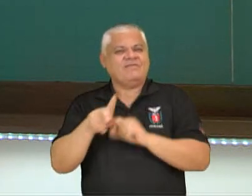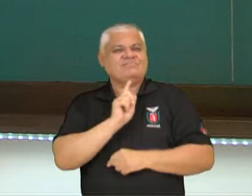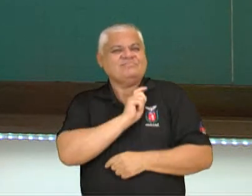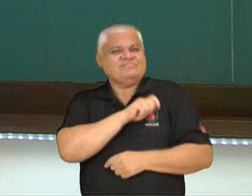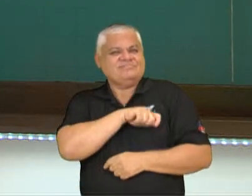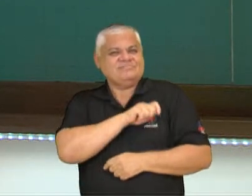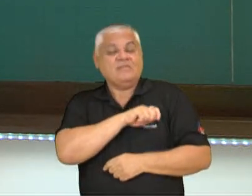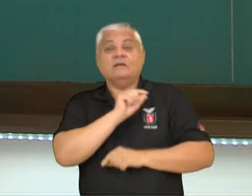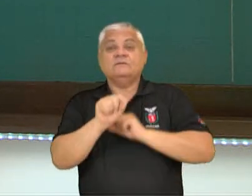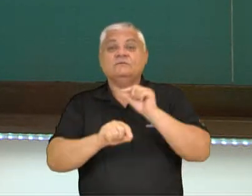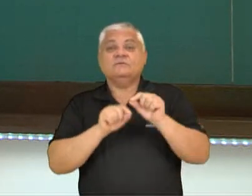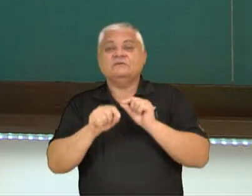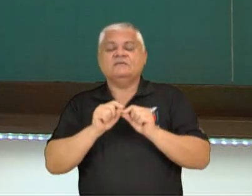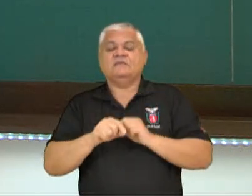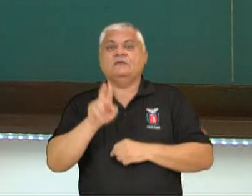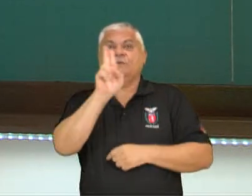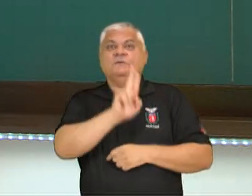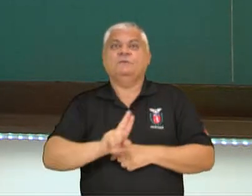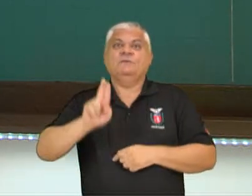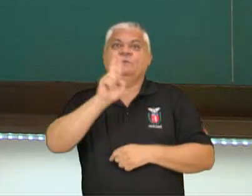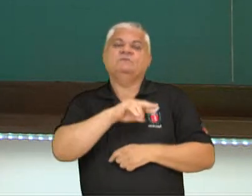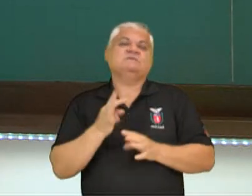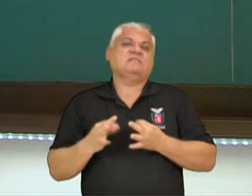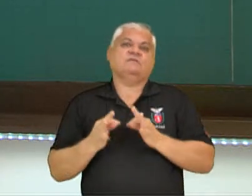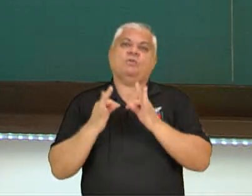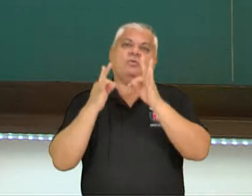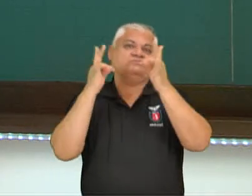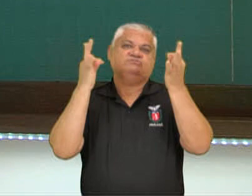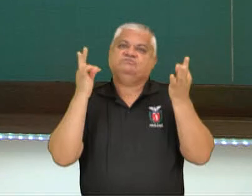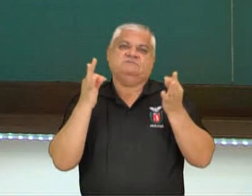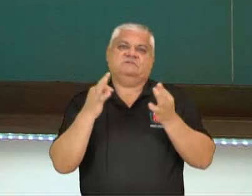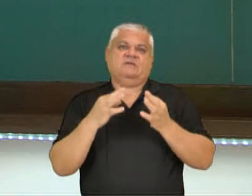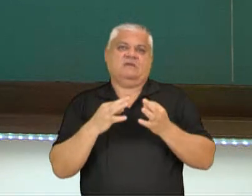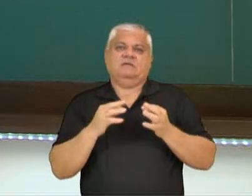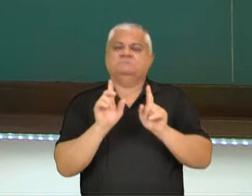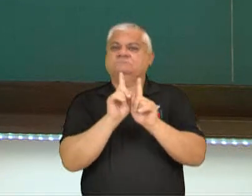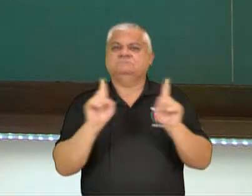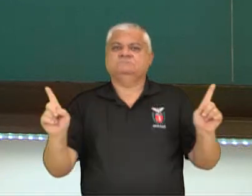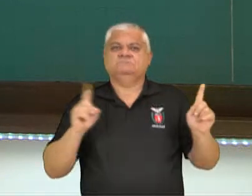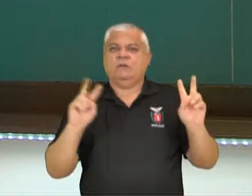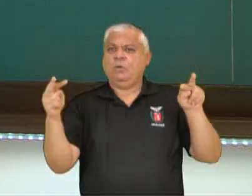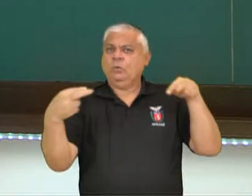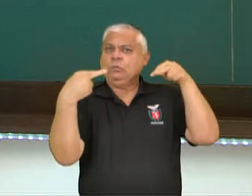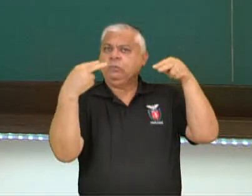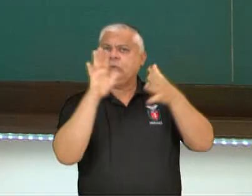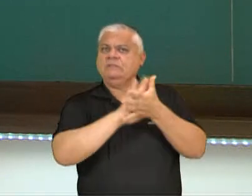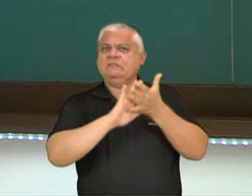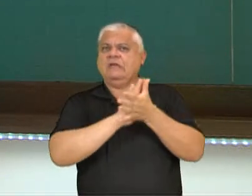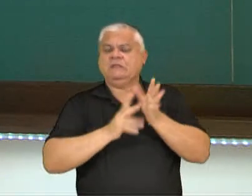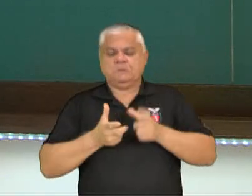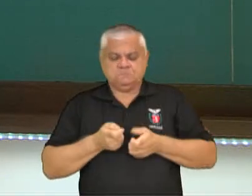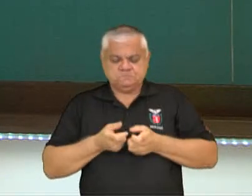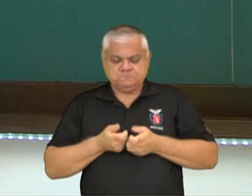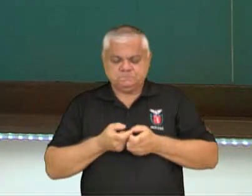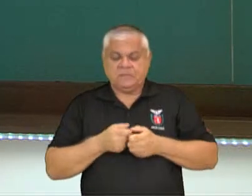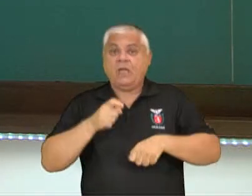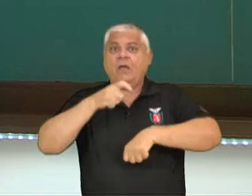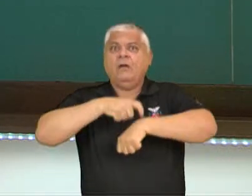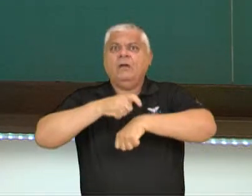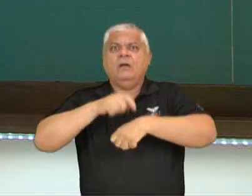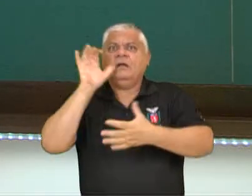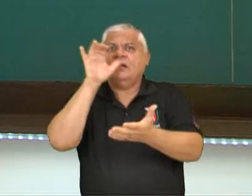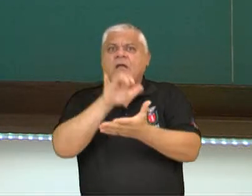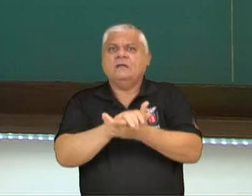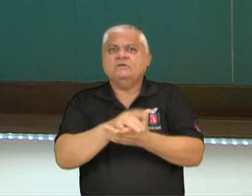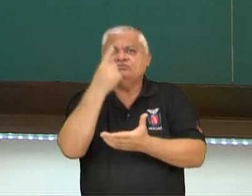a respeito do excesso do uso das tecnologias digitais por parte das pessoas, que até no dia do casamento não